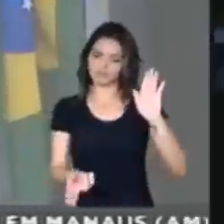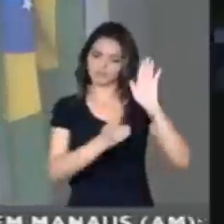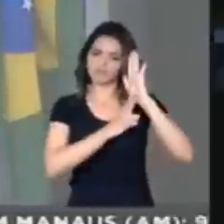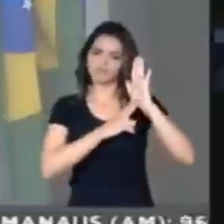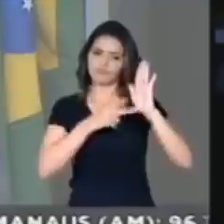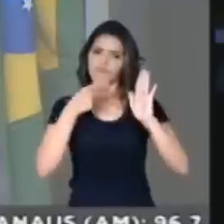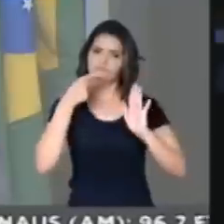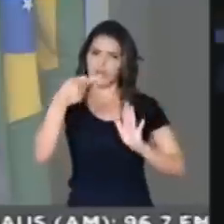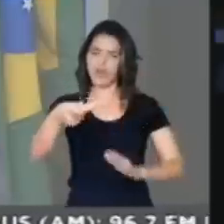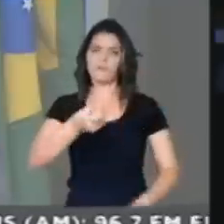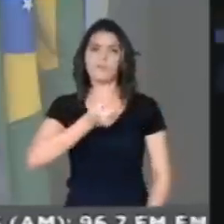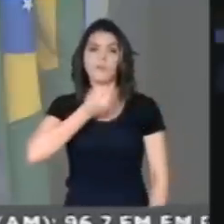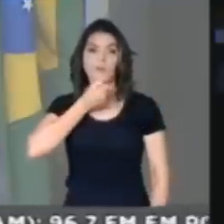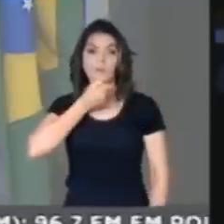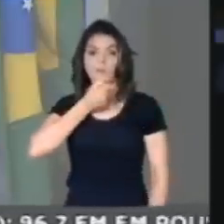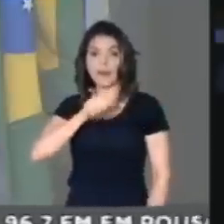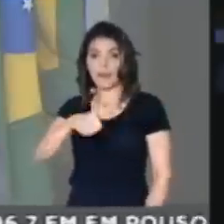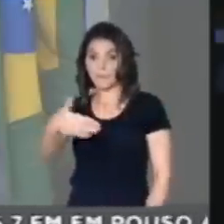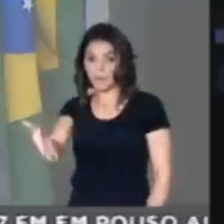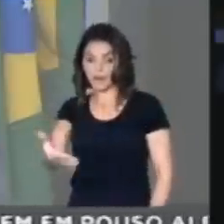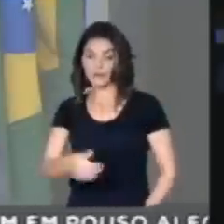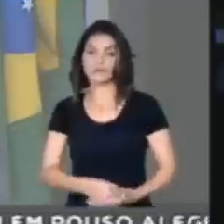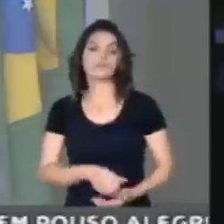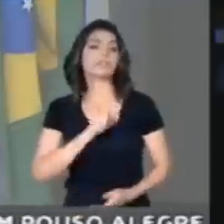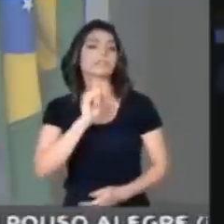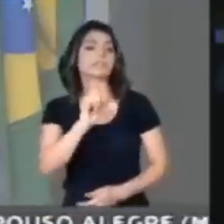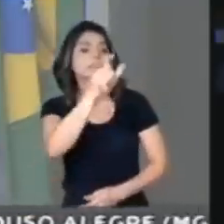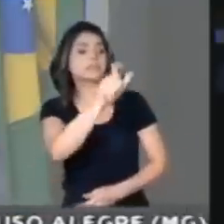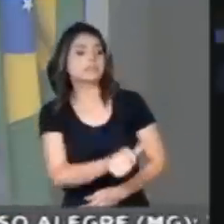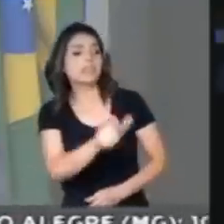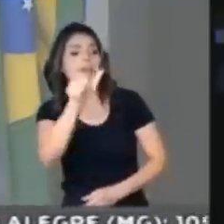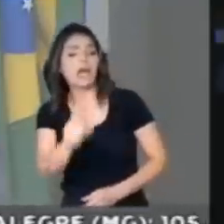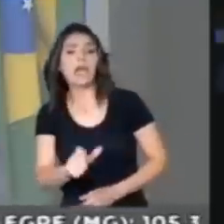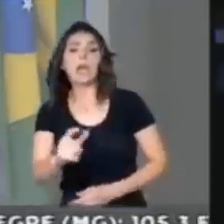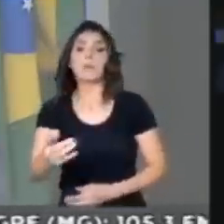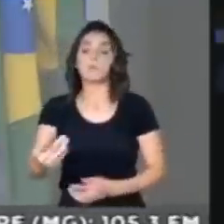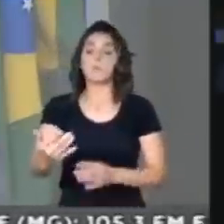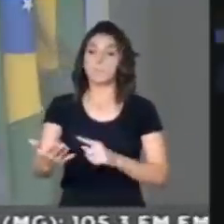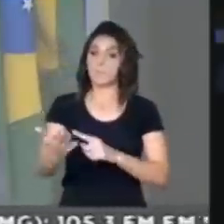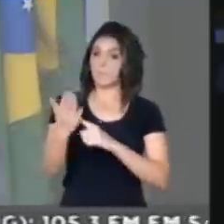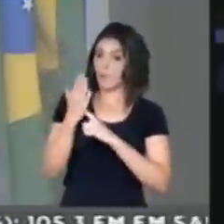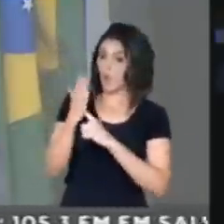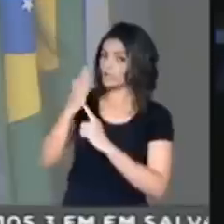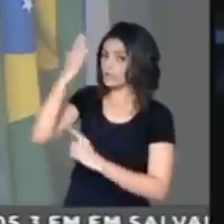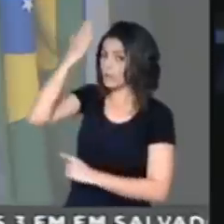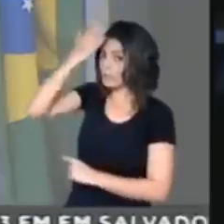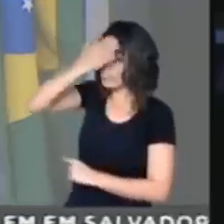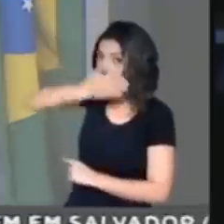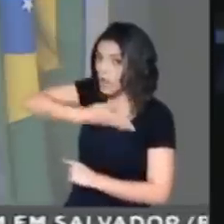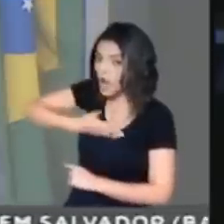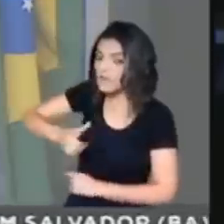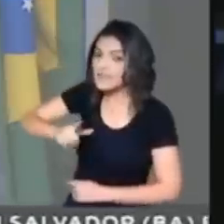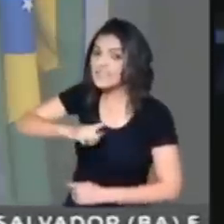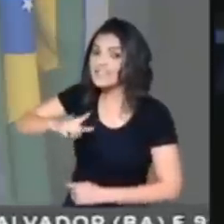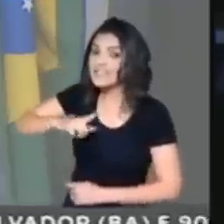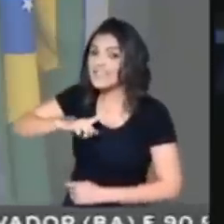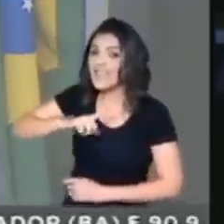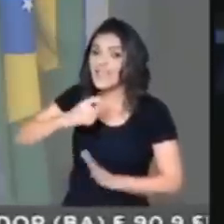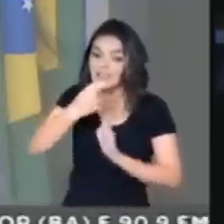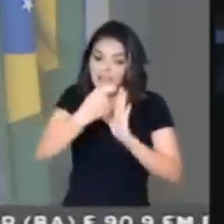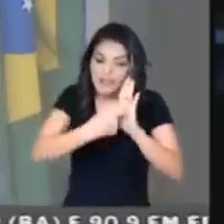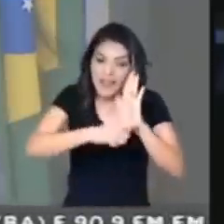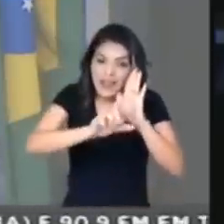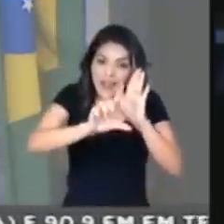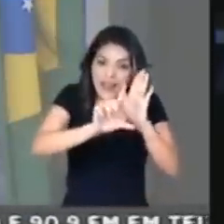de apartes, que caso alguém me provasse que existisse algum dispositivo na